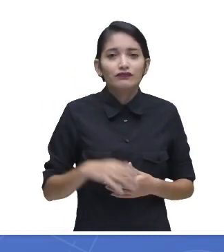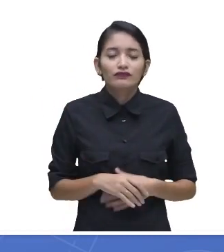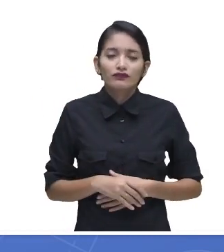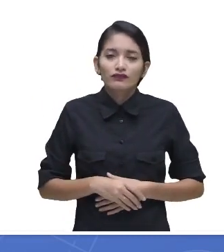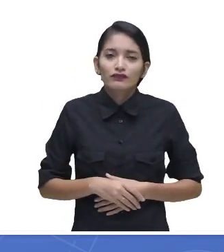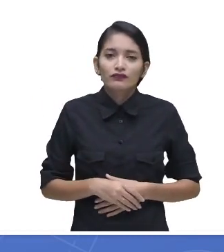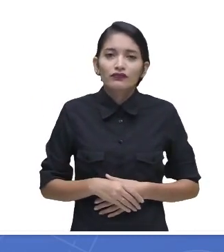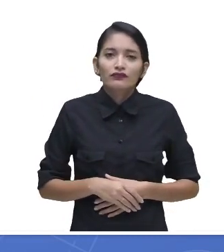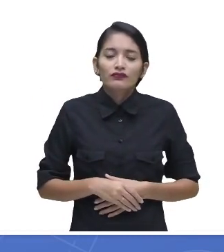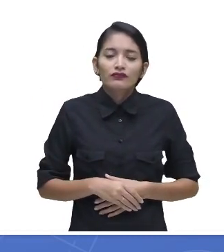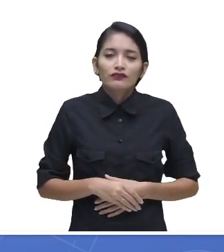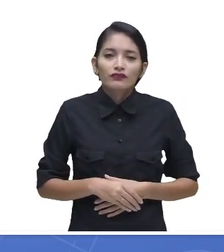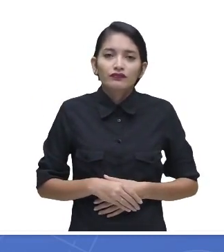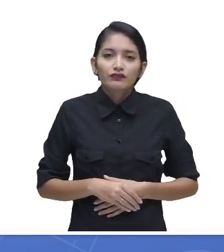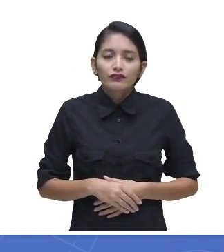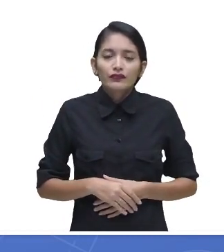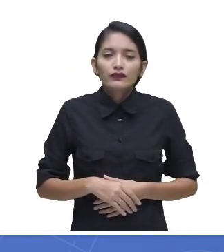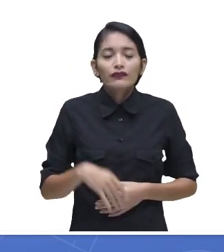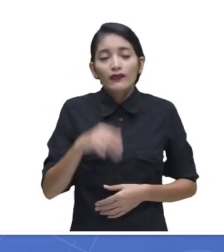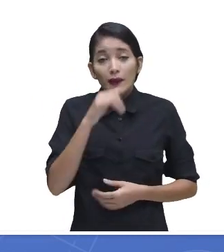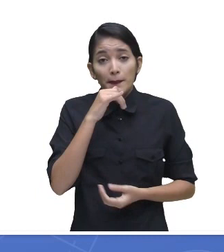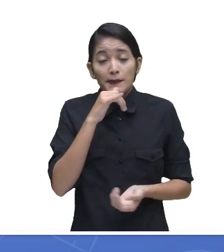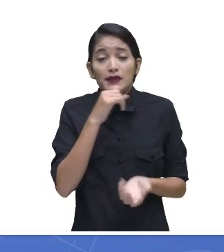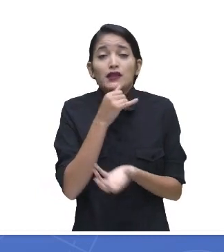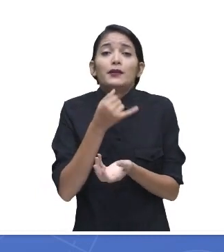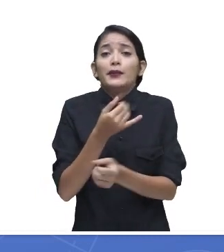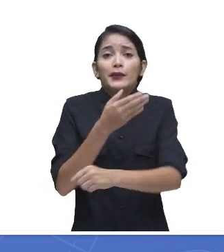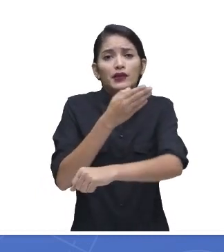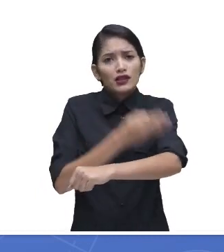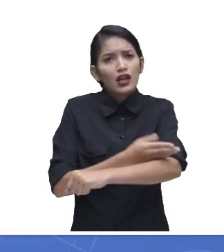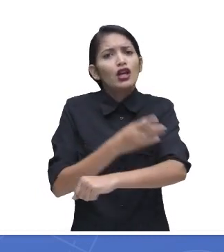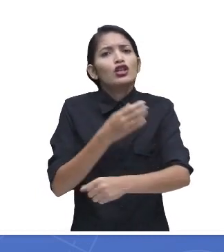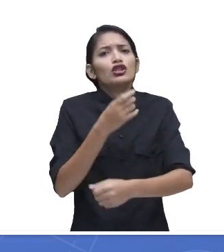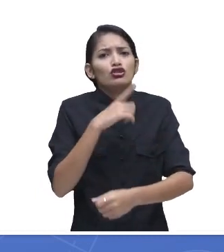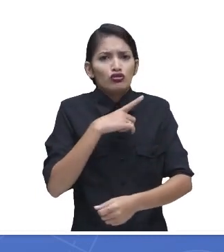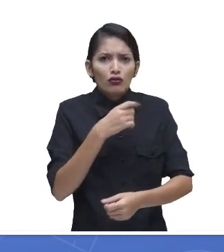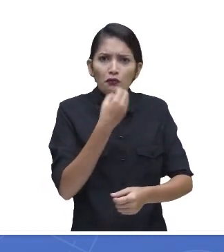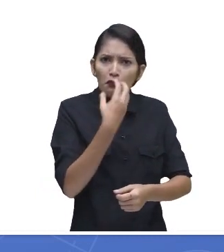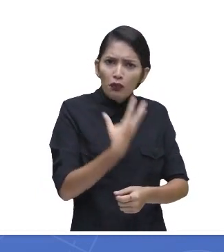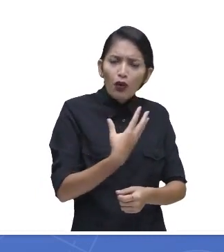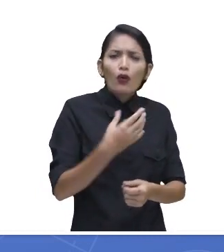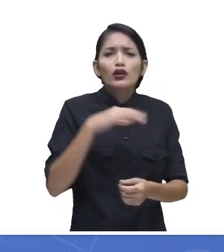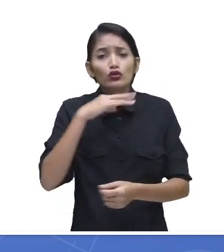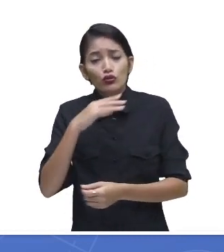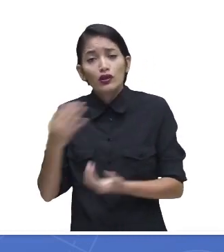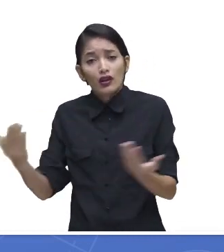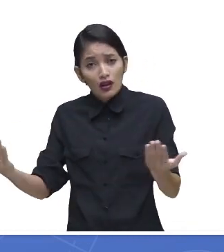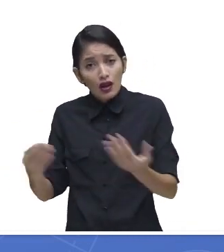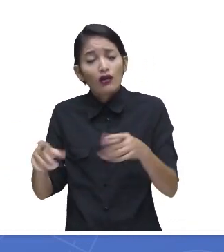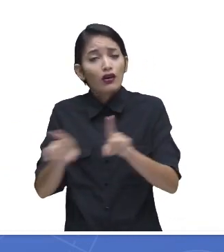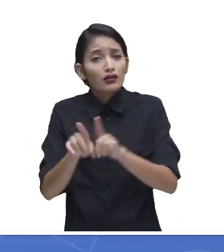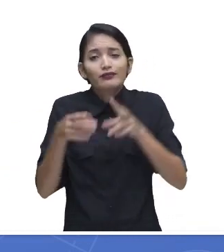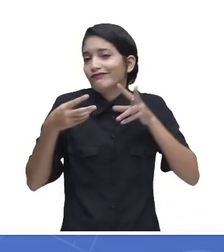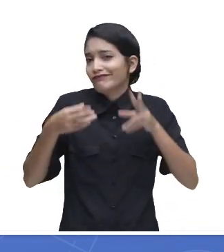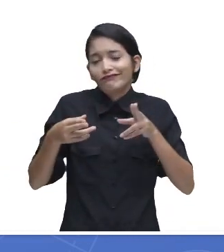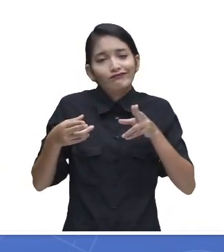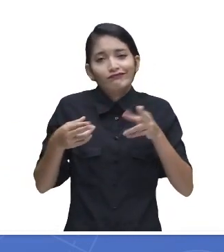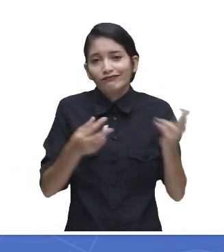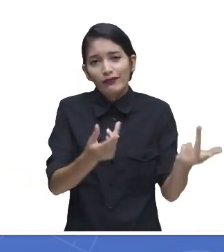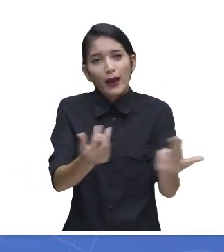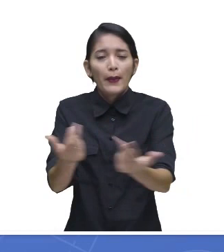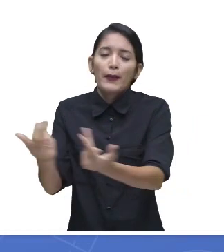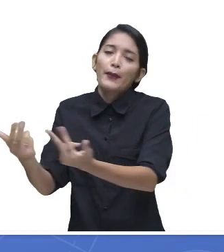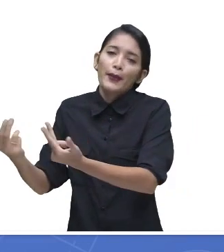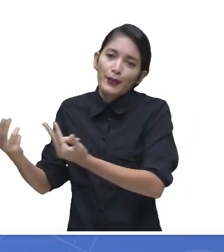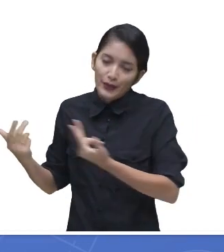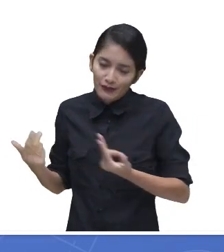Tem coisas, na Idade Média tinha coisas positivas e coisas negativas. Na Idade Moderna, da mesma forma, tinha coisas positivas e